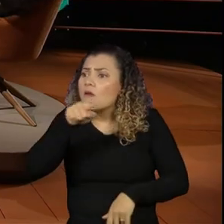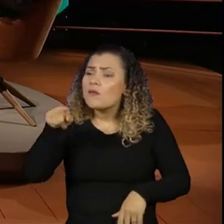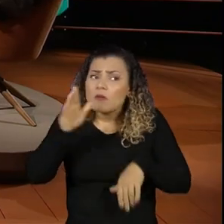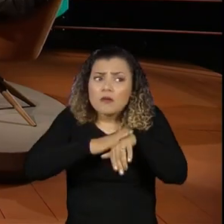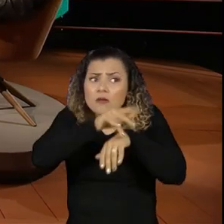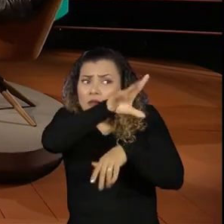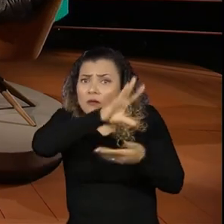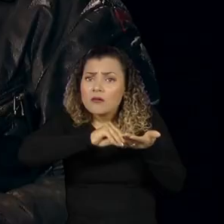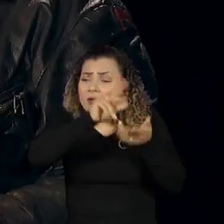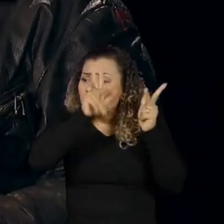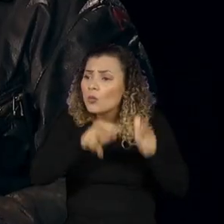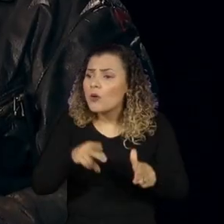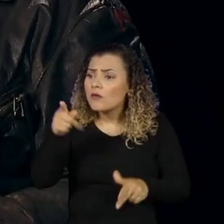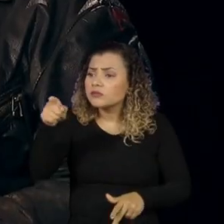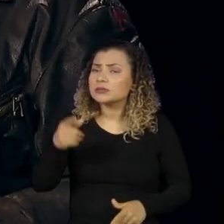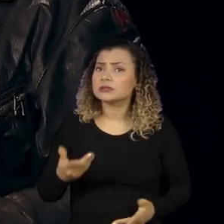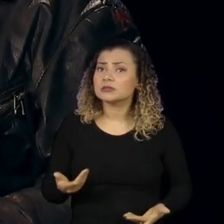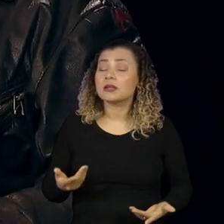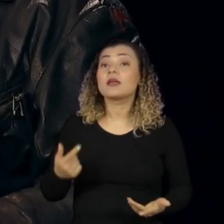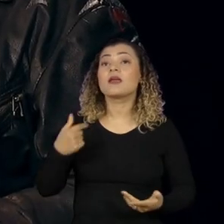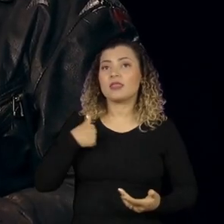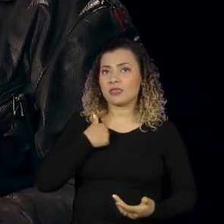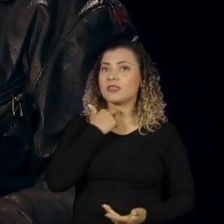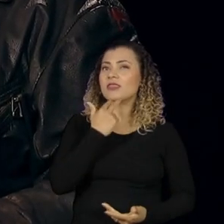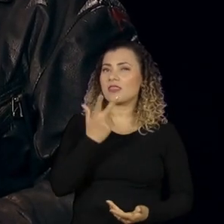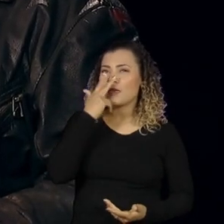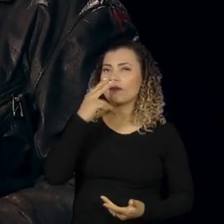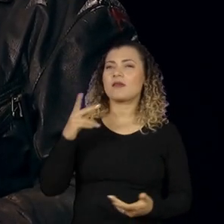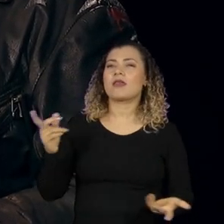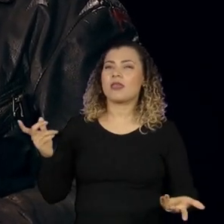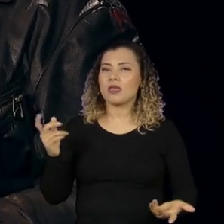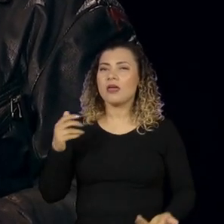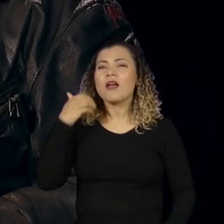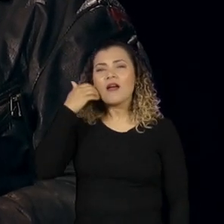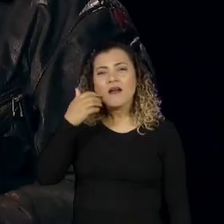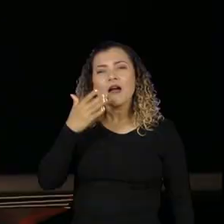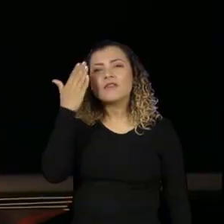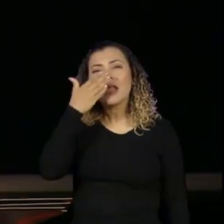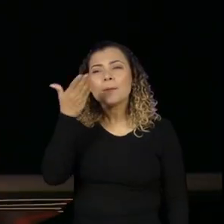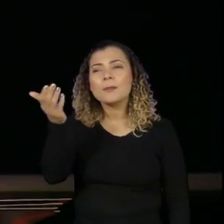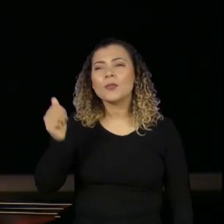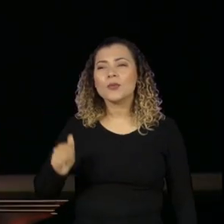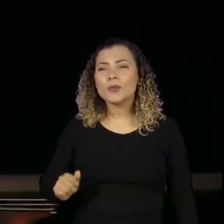Aí o Pereio entrou, viu eu fazendo, falou, filho da porra.